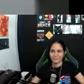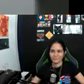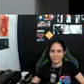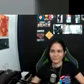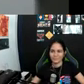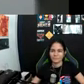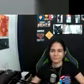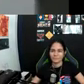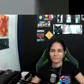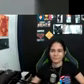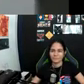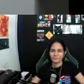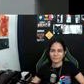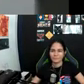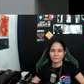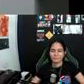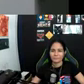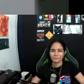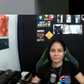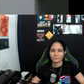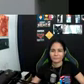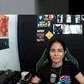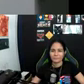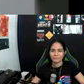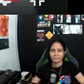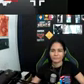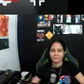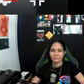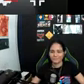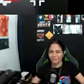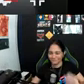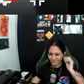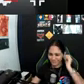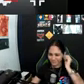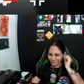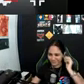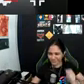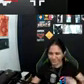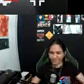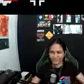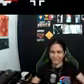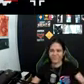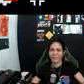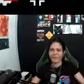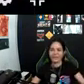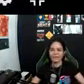Quem? Dá. Eu quero dá.